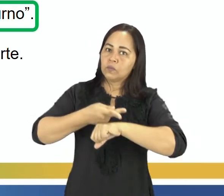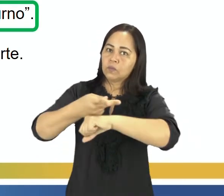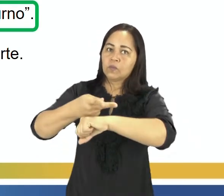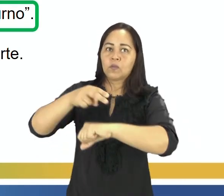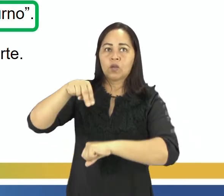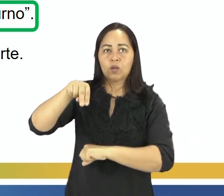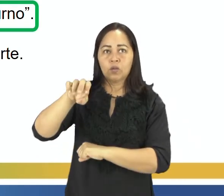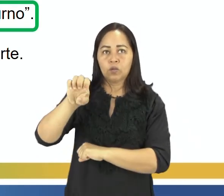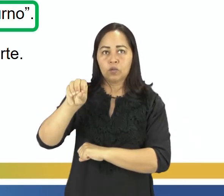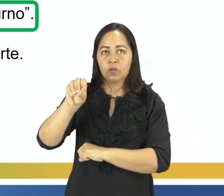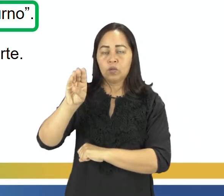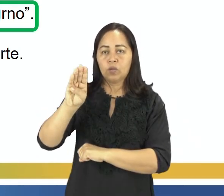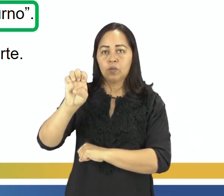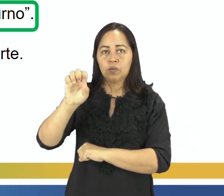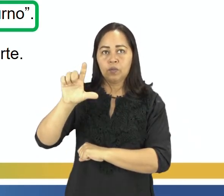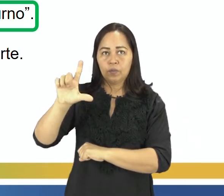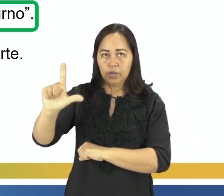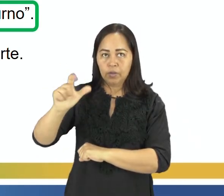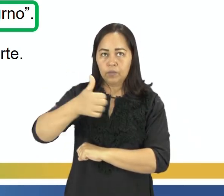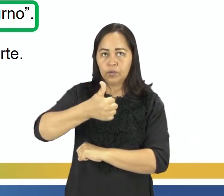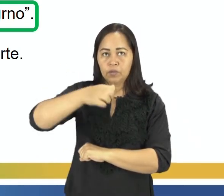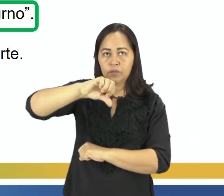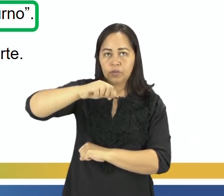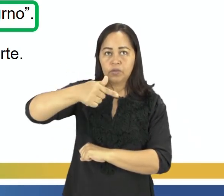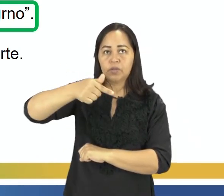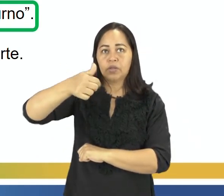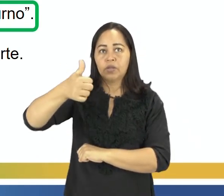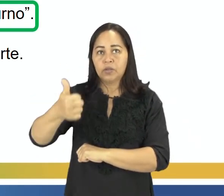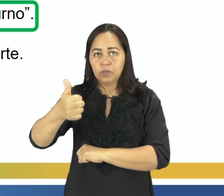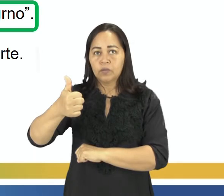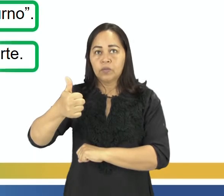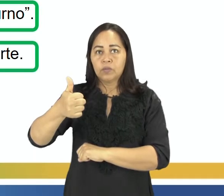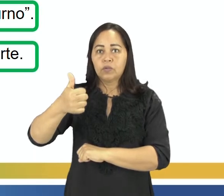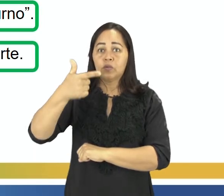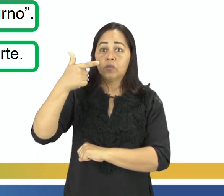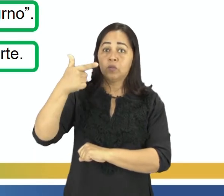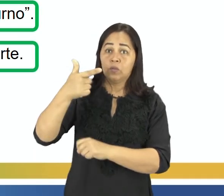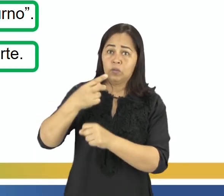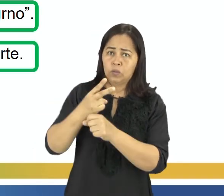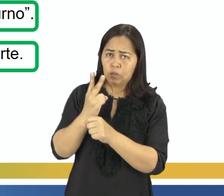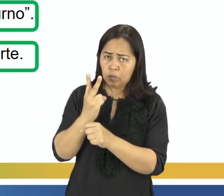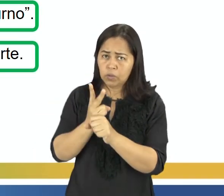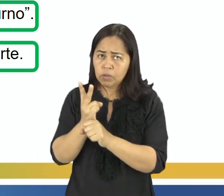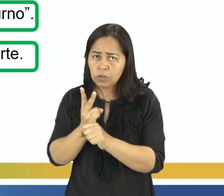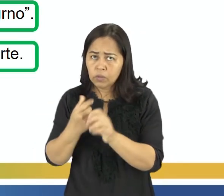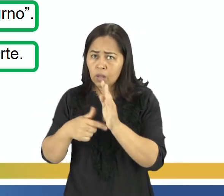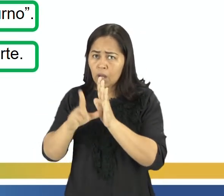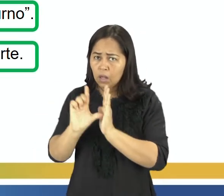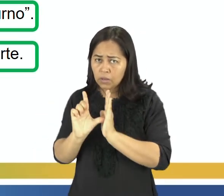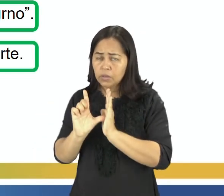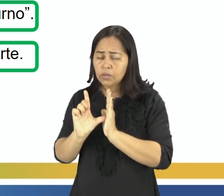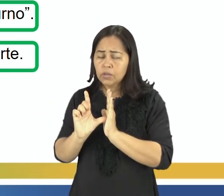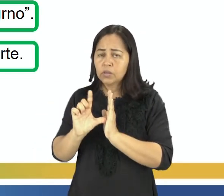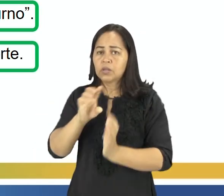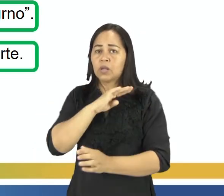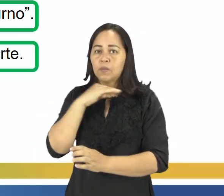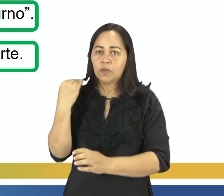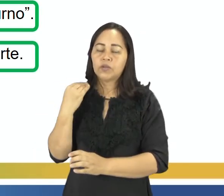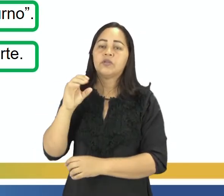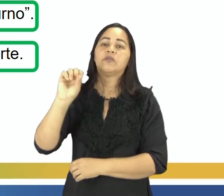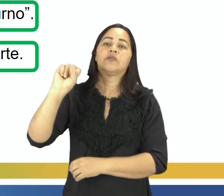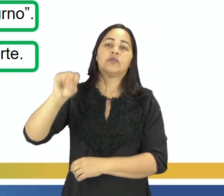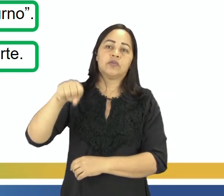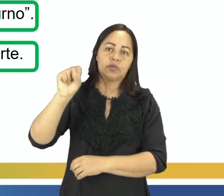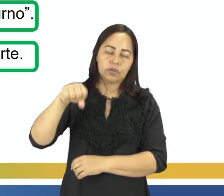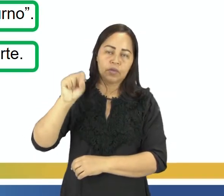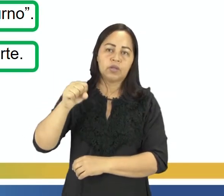em 1971, 2 anos antes de sua morte. Verdadeiro. 2 anos antes de sua morte,